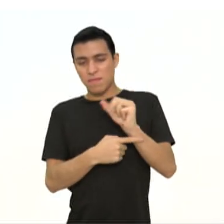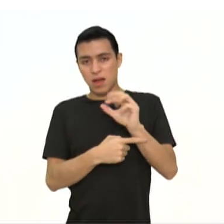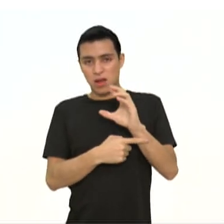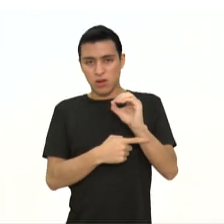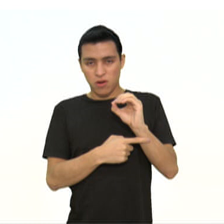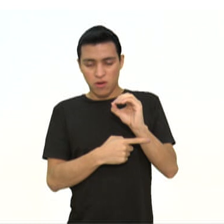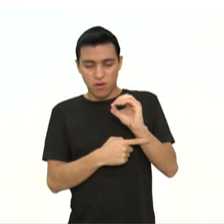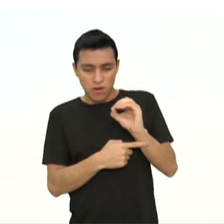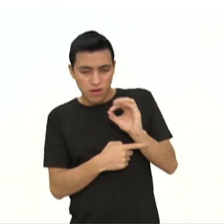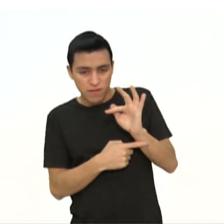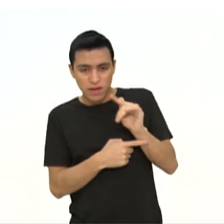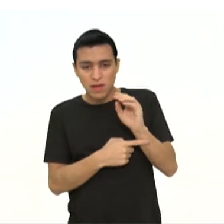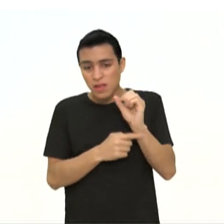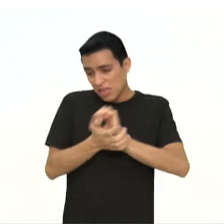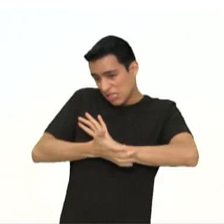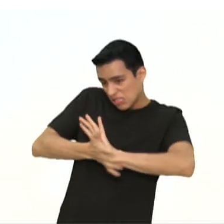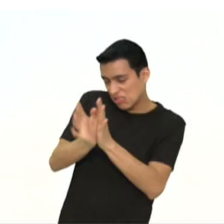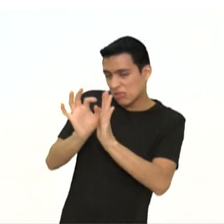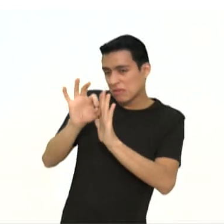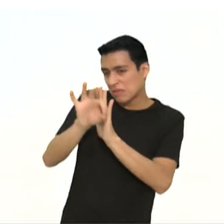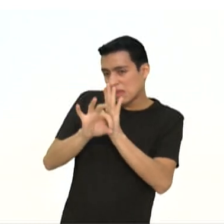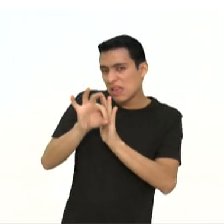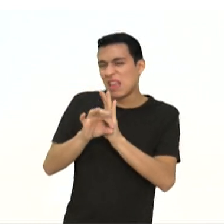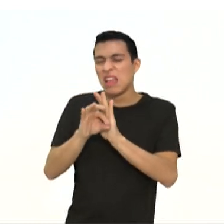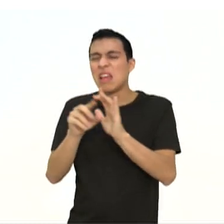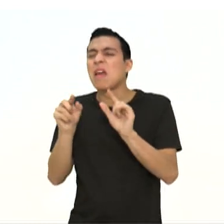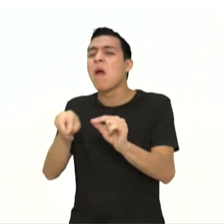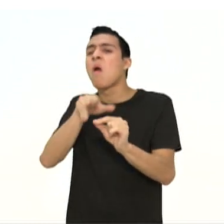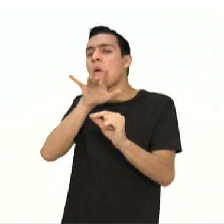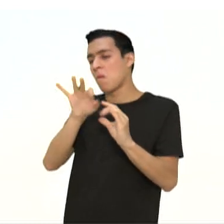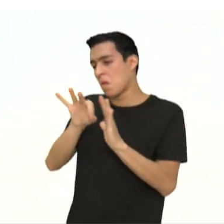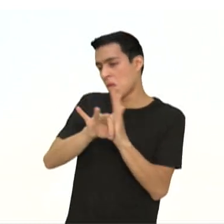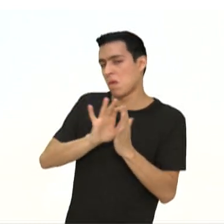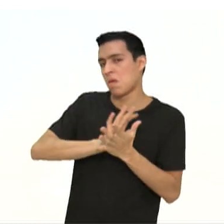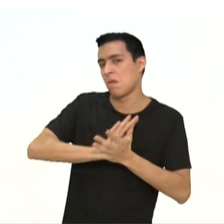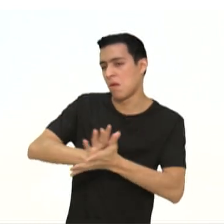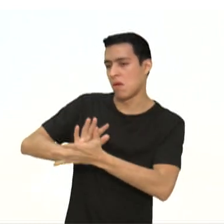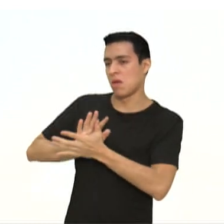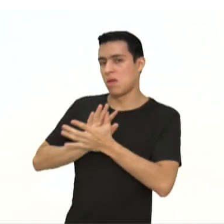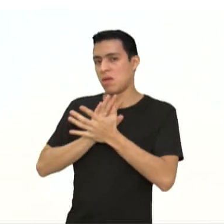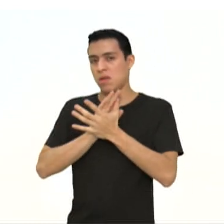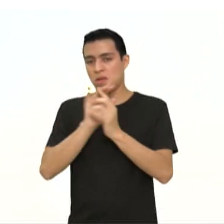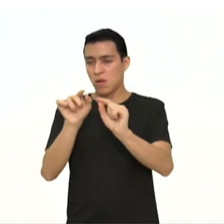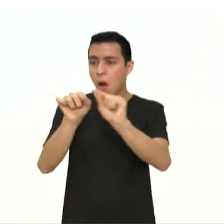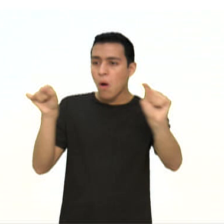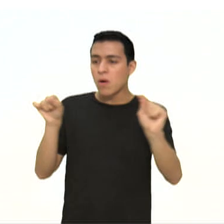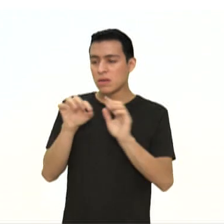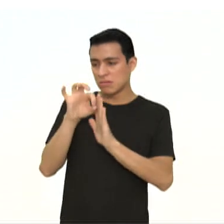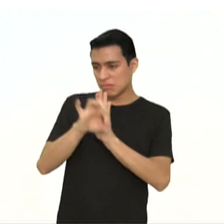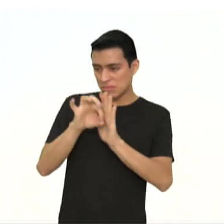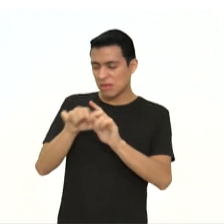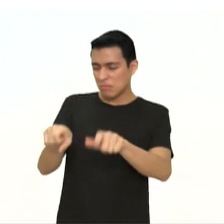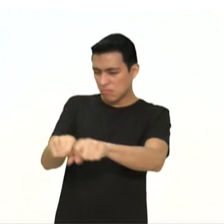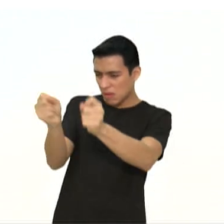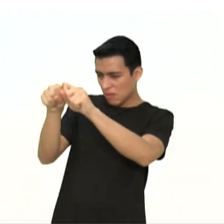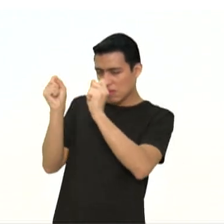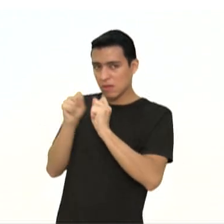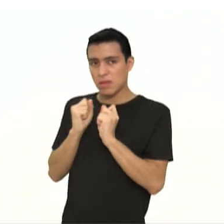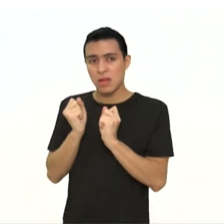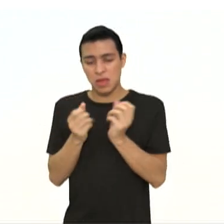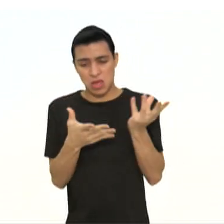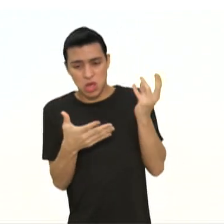os macrófagos destroem a célula, as citocininas, os destruidores de células, quebram,